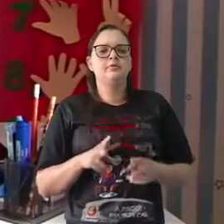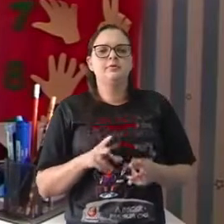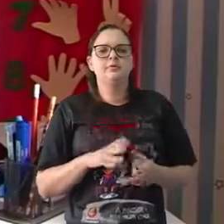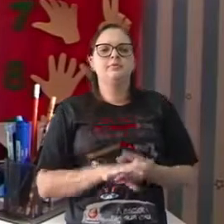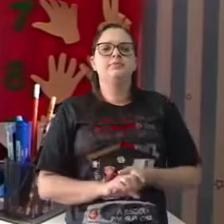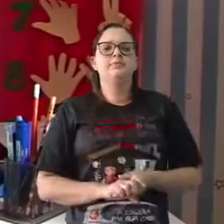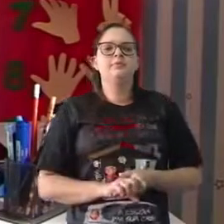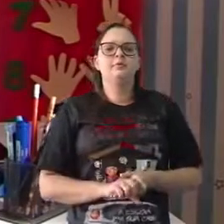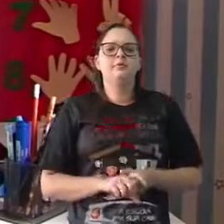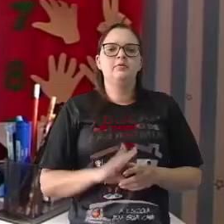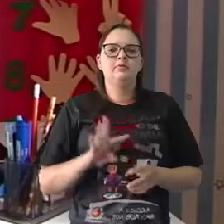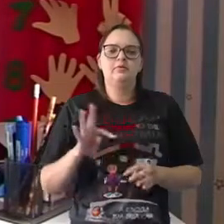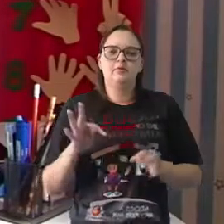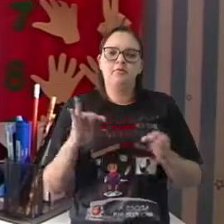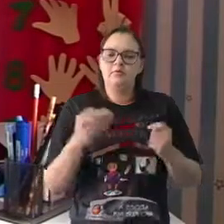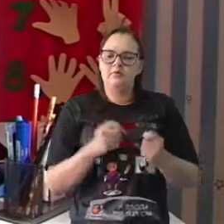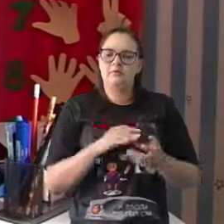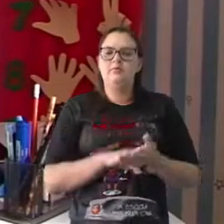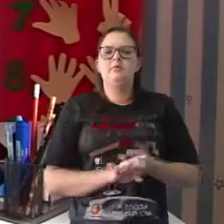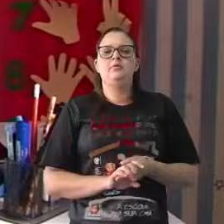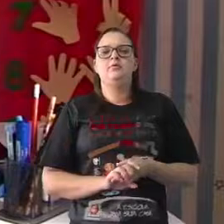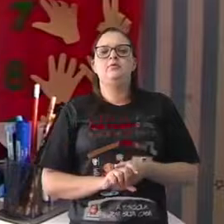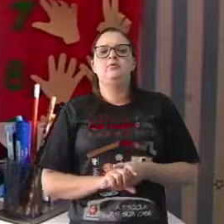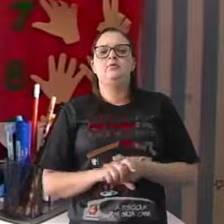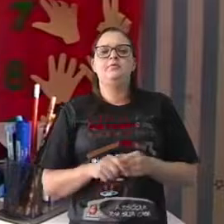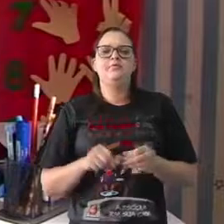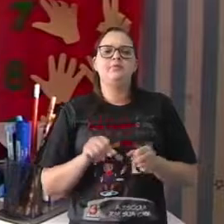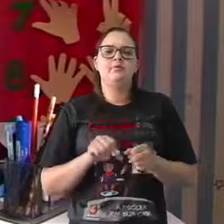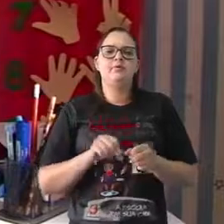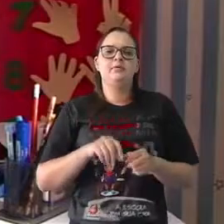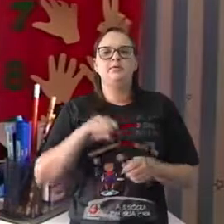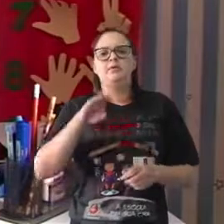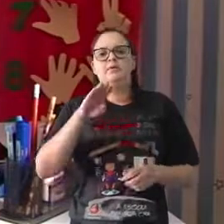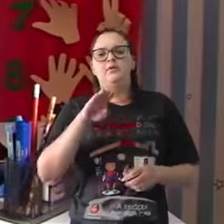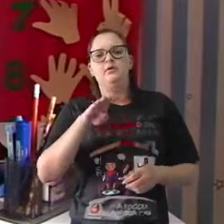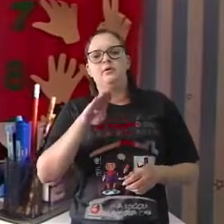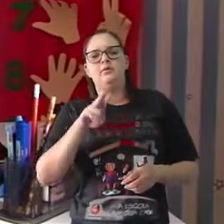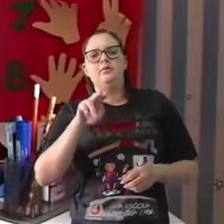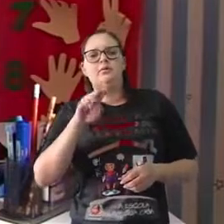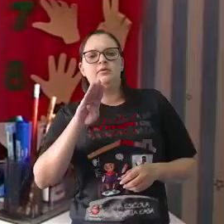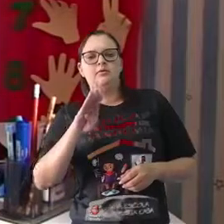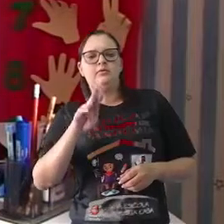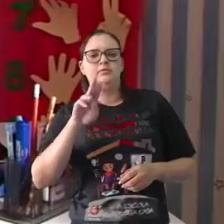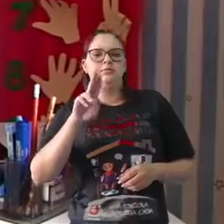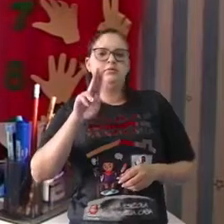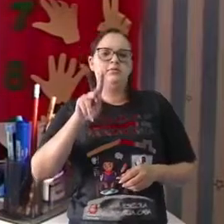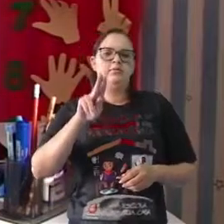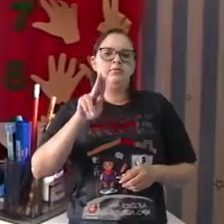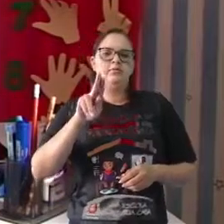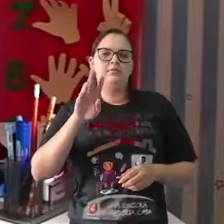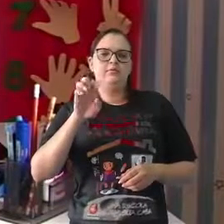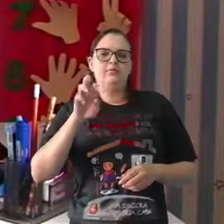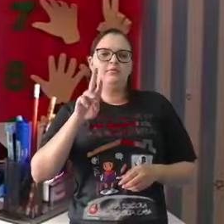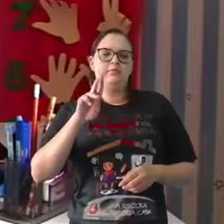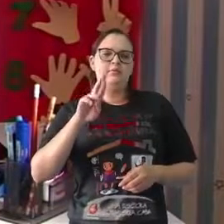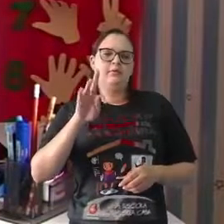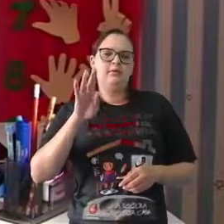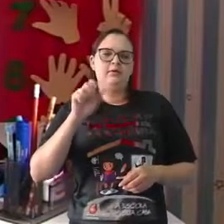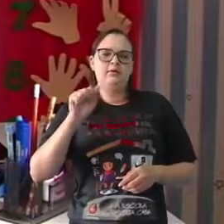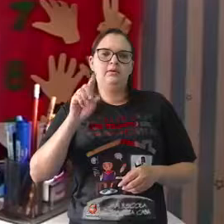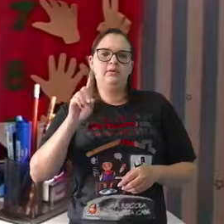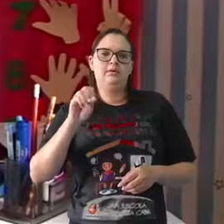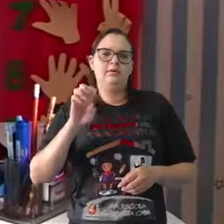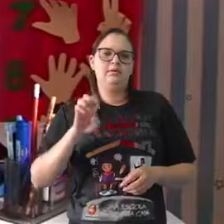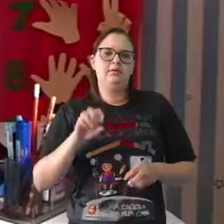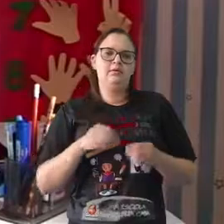tudo isso ocorre na puberdade e depende do sistema endócrino, porque aí essas glândulas é que vão fazer a liberação. Nesse caso,